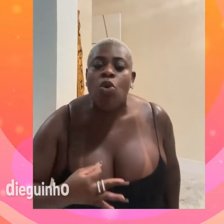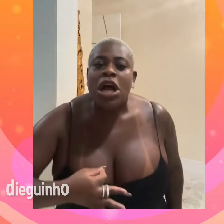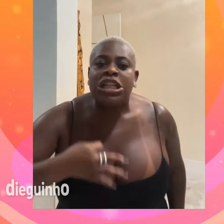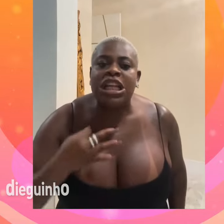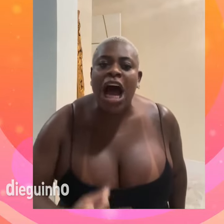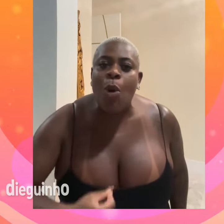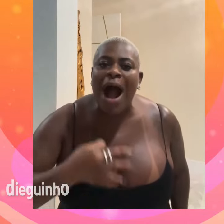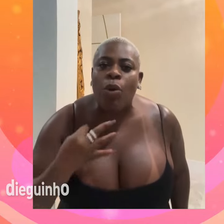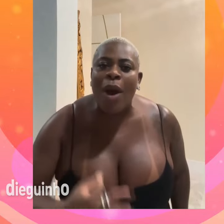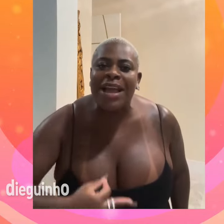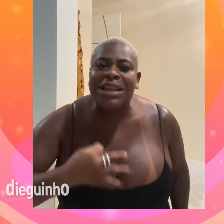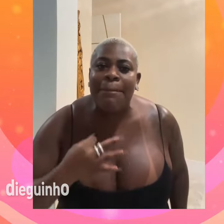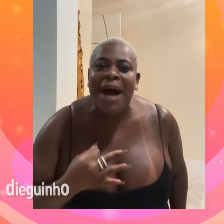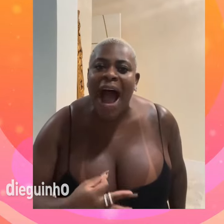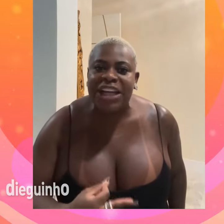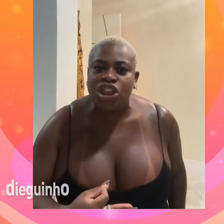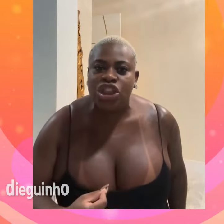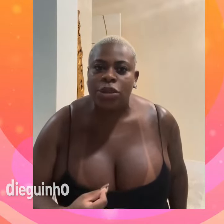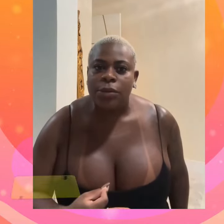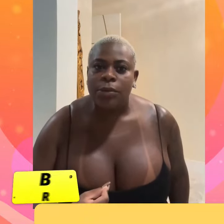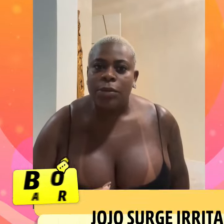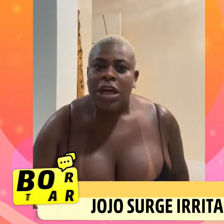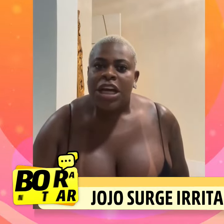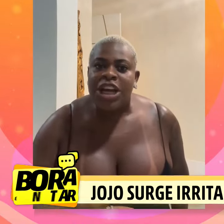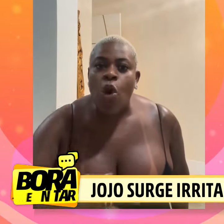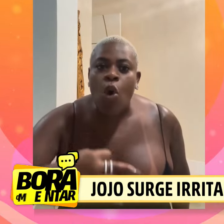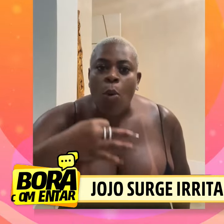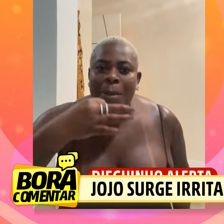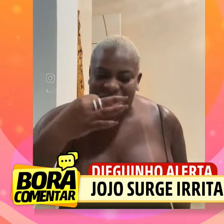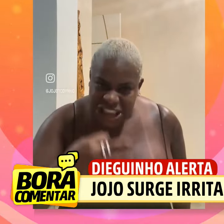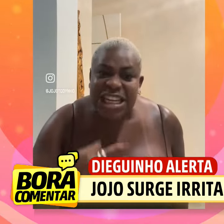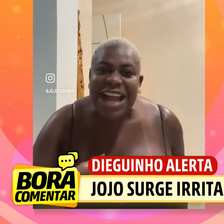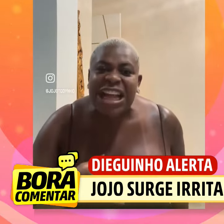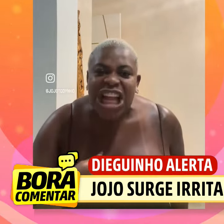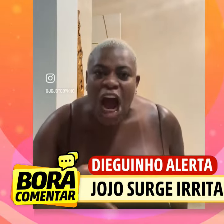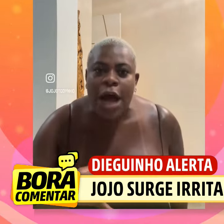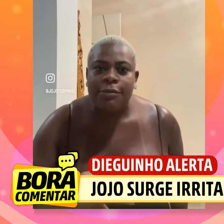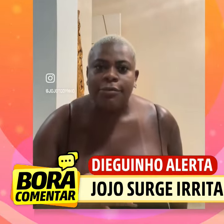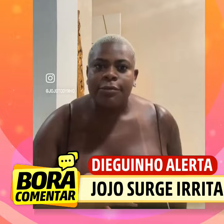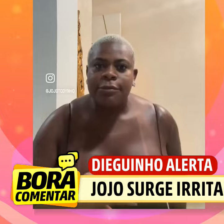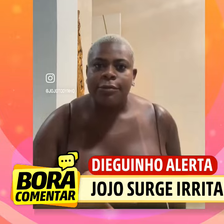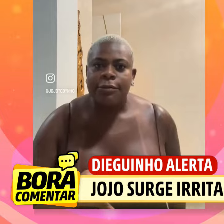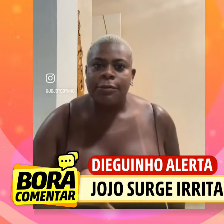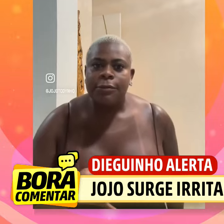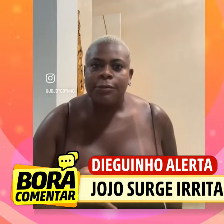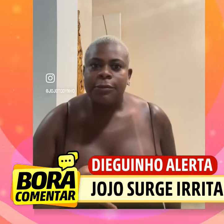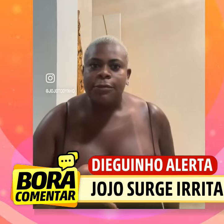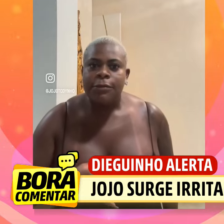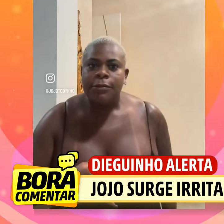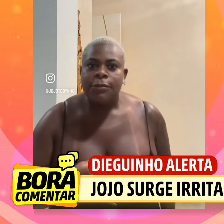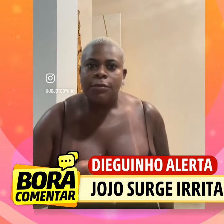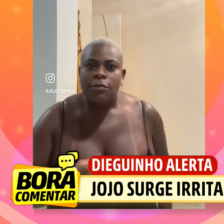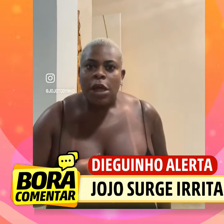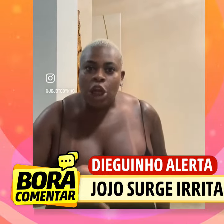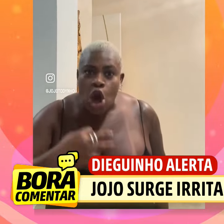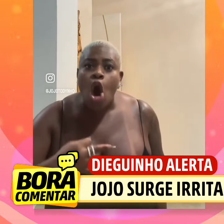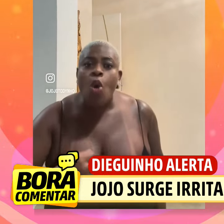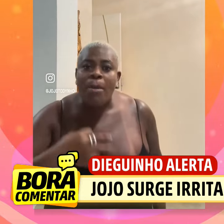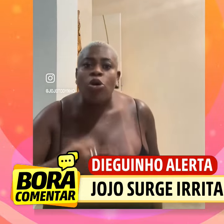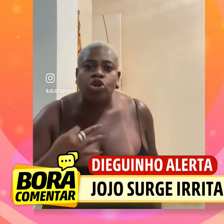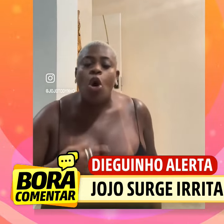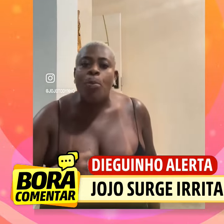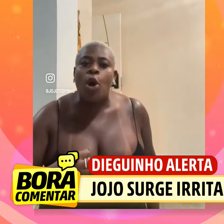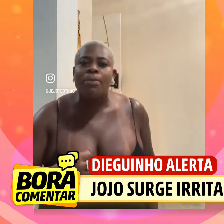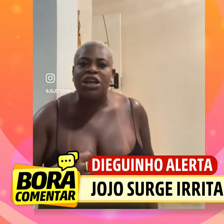população não aguenta mais e eu como uma cidadã que